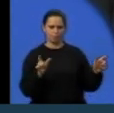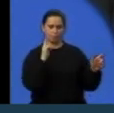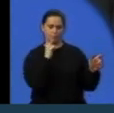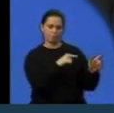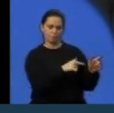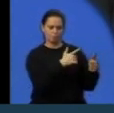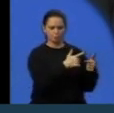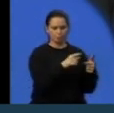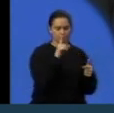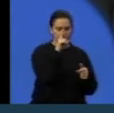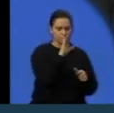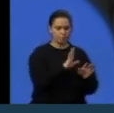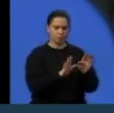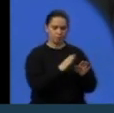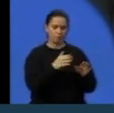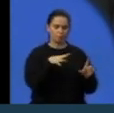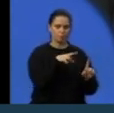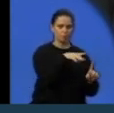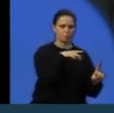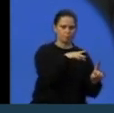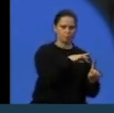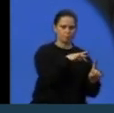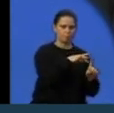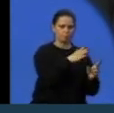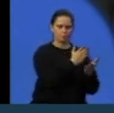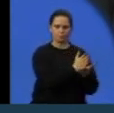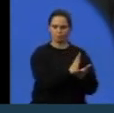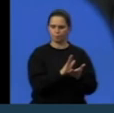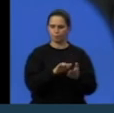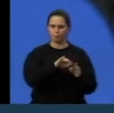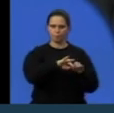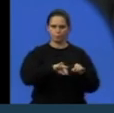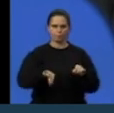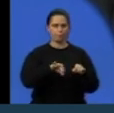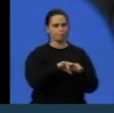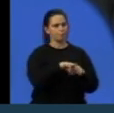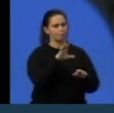de risco, impedir que fatores predisponentes se